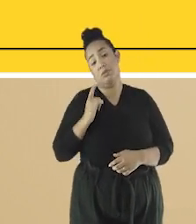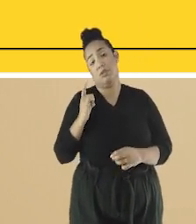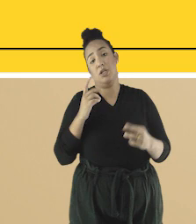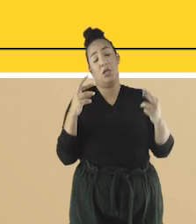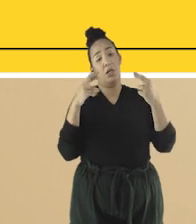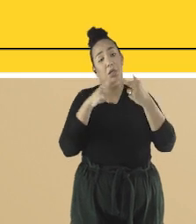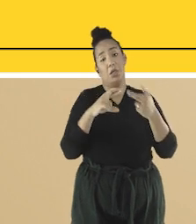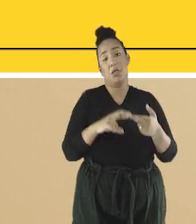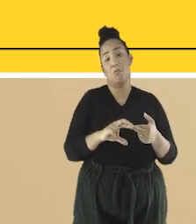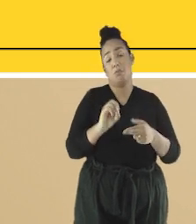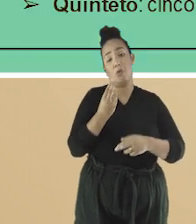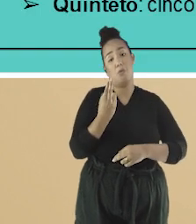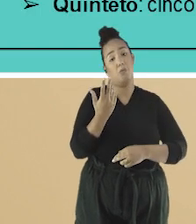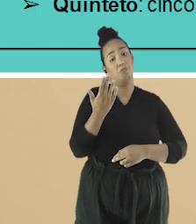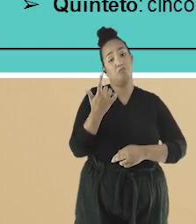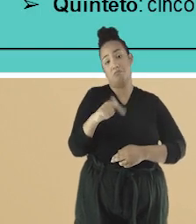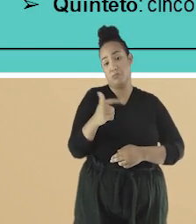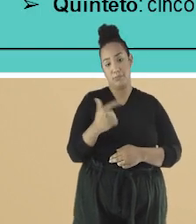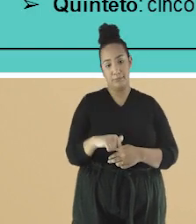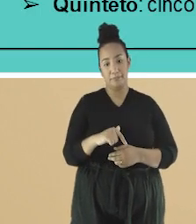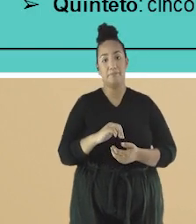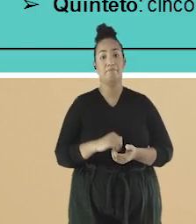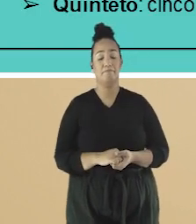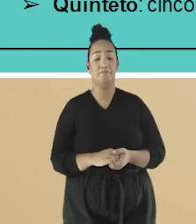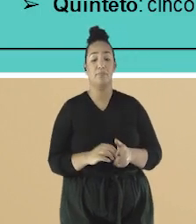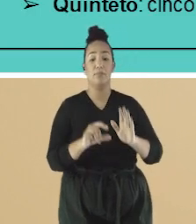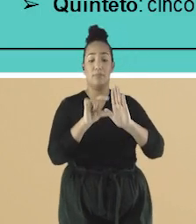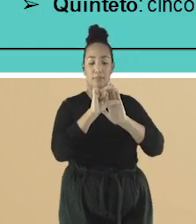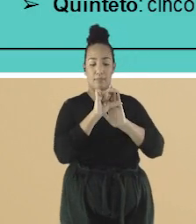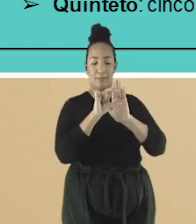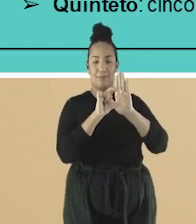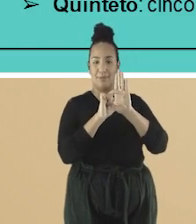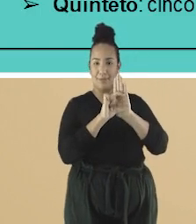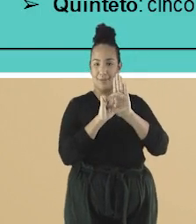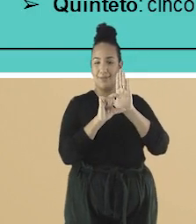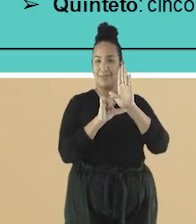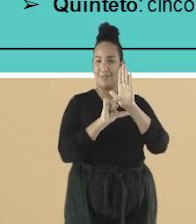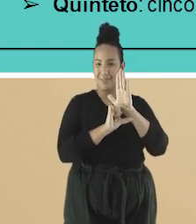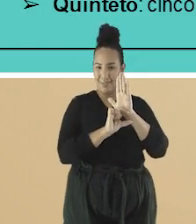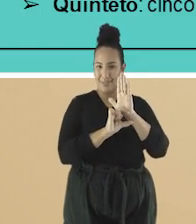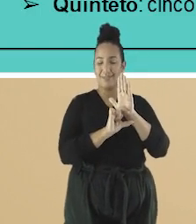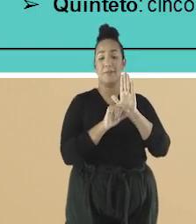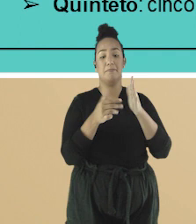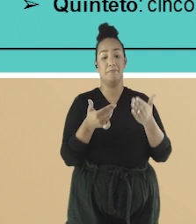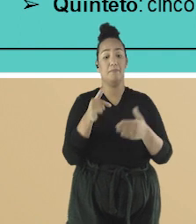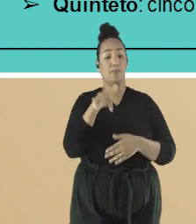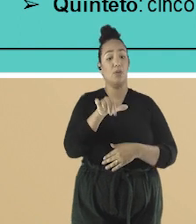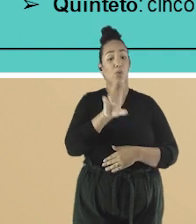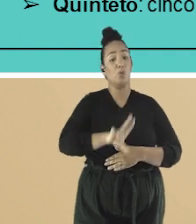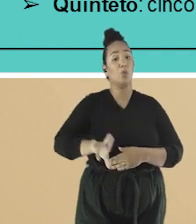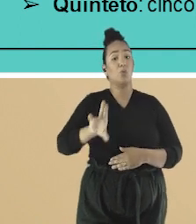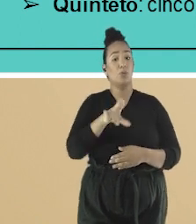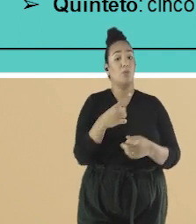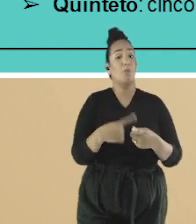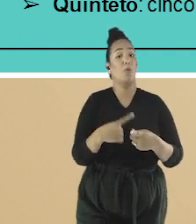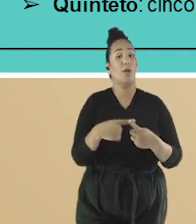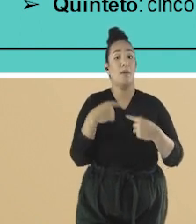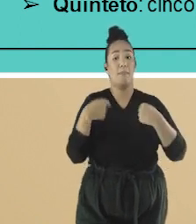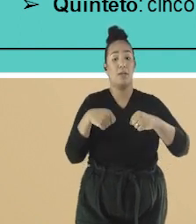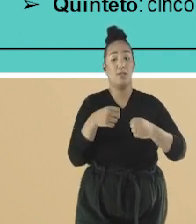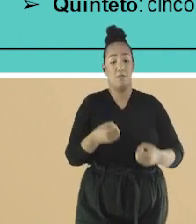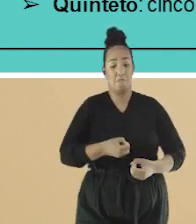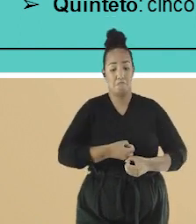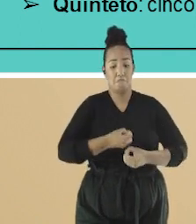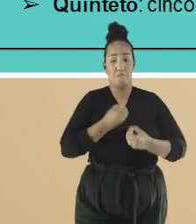presença de rimas. As estrofes são cada um dos bloquinhos de versos utilizados para organizar